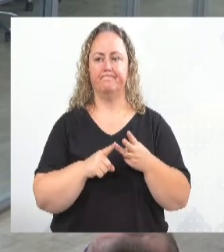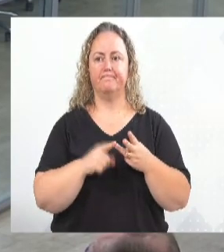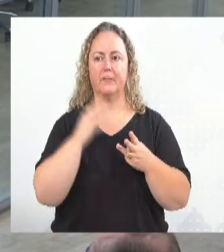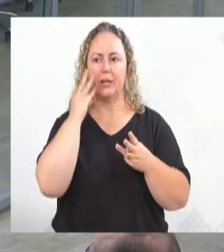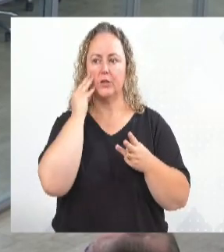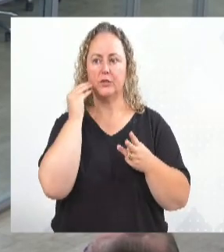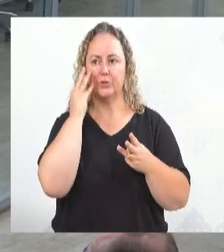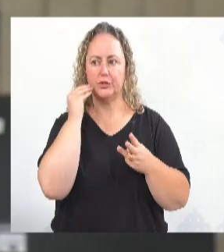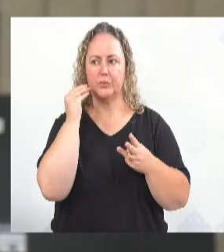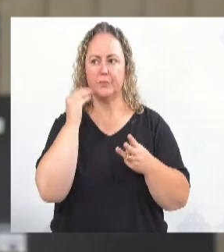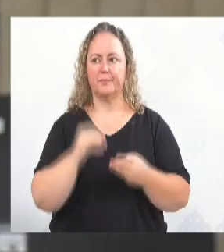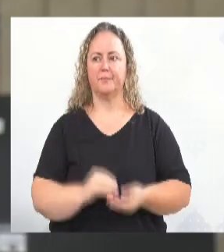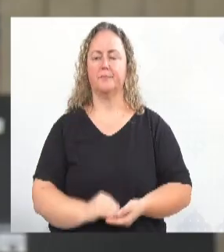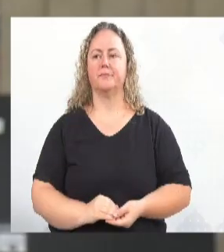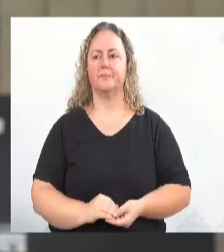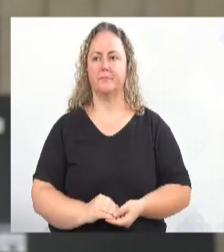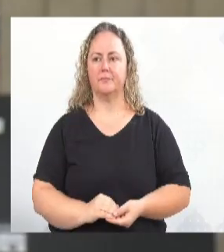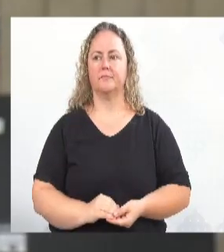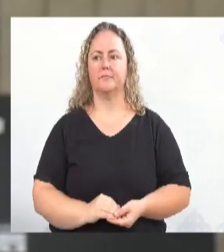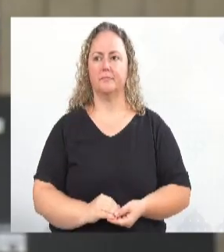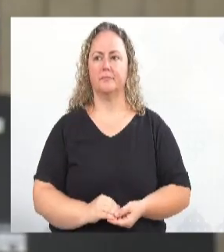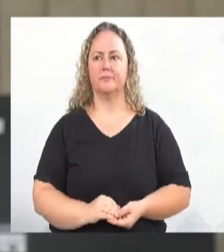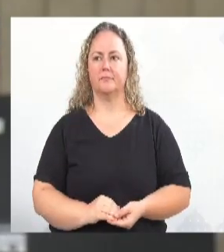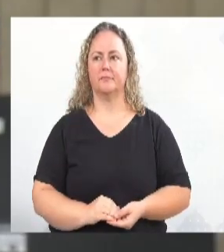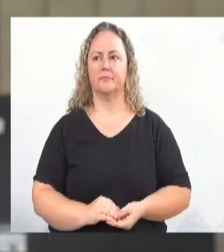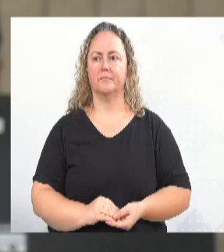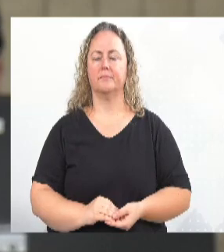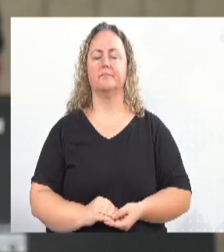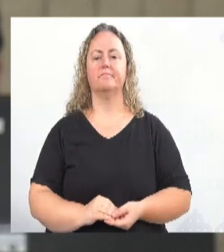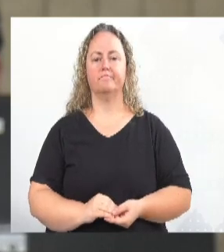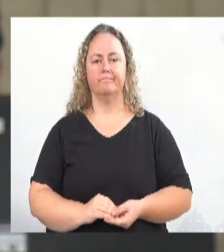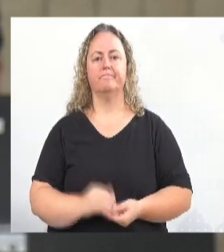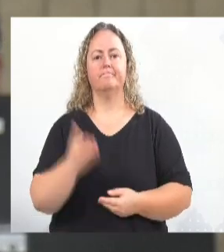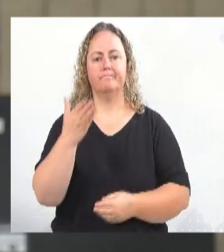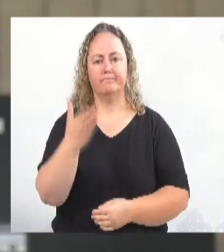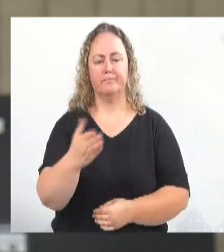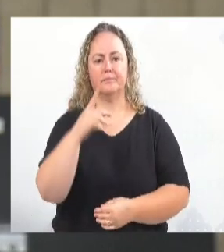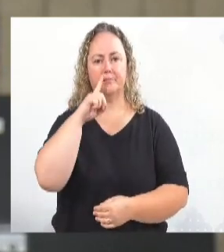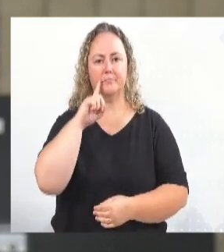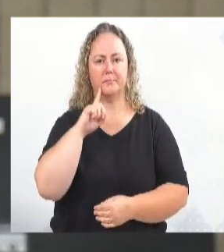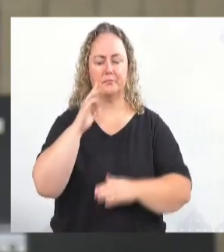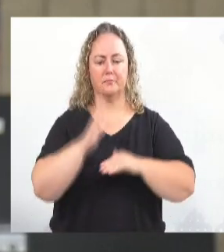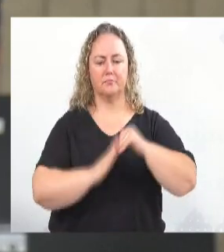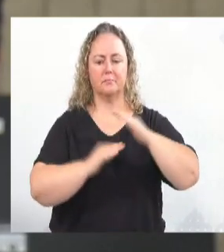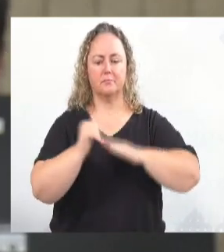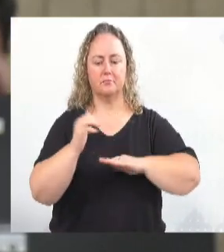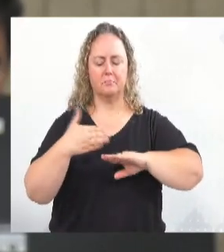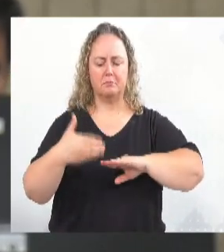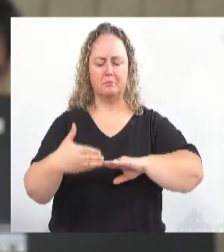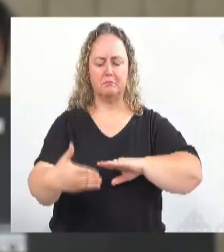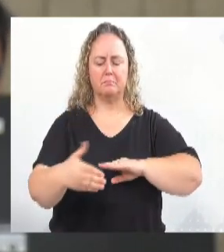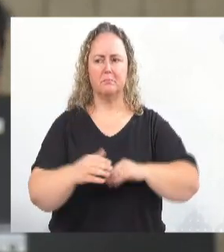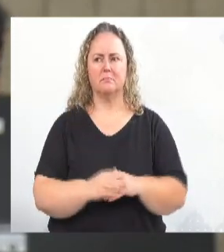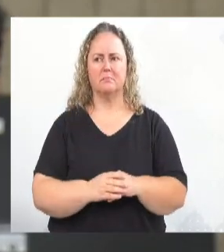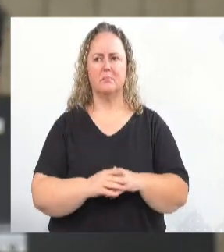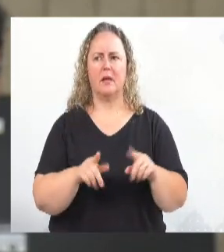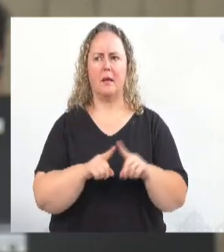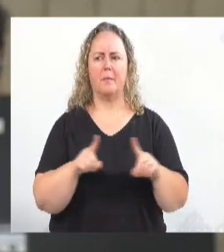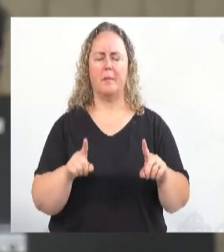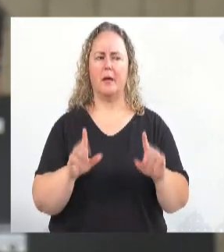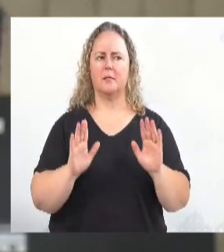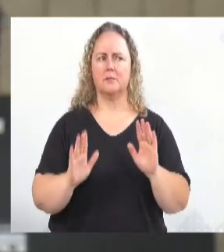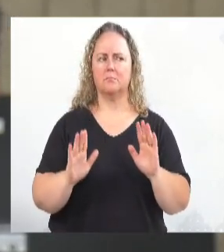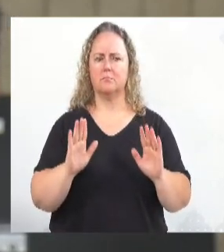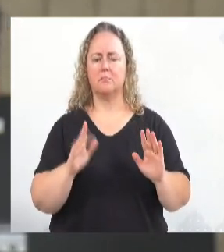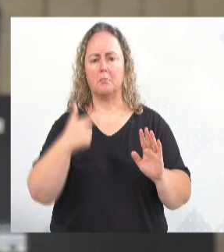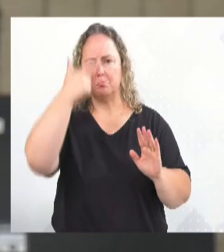Souza. Vereador Nazato, Vossa Excelência mencionou aí que as obras estão andando. O senhor, como parlamentar